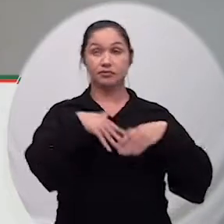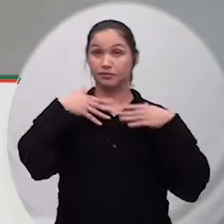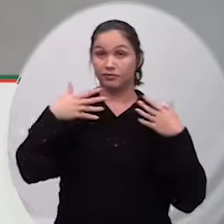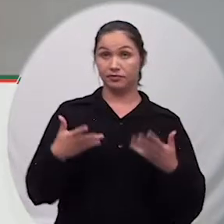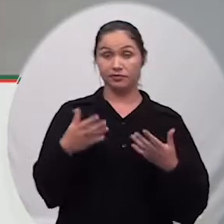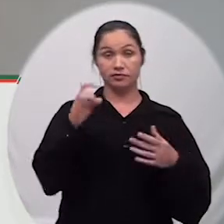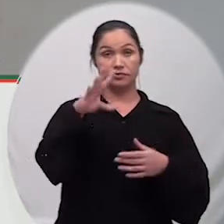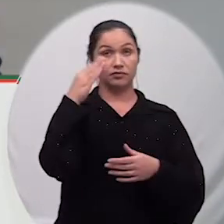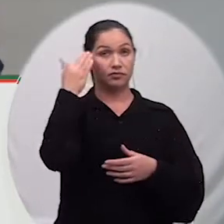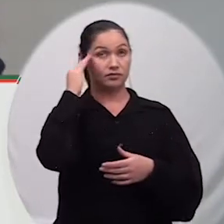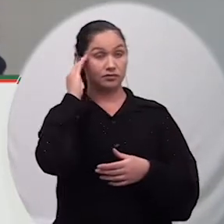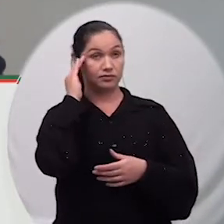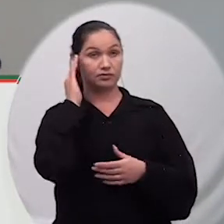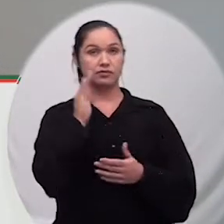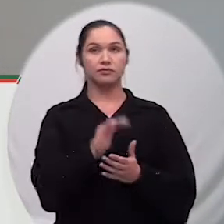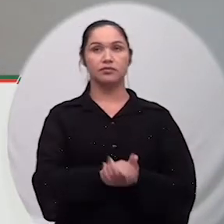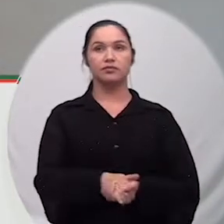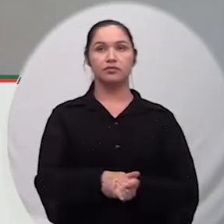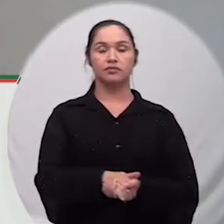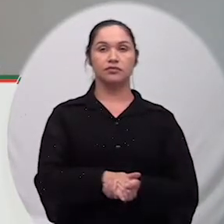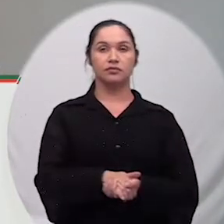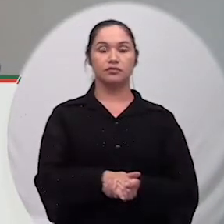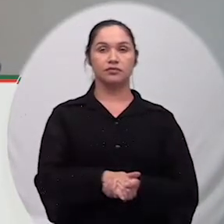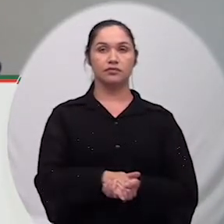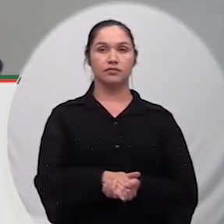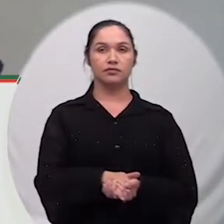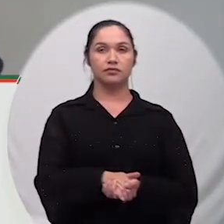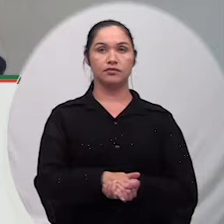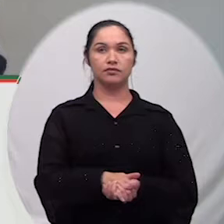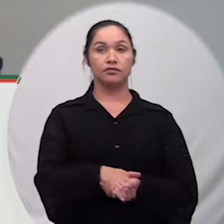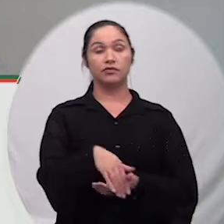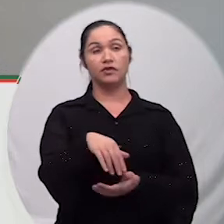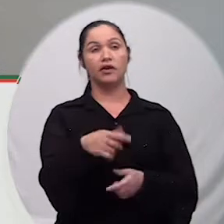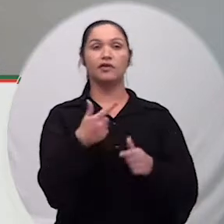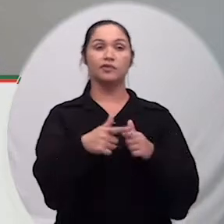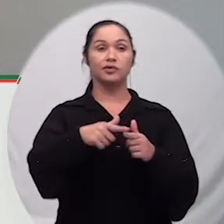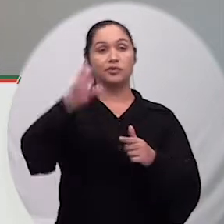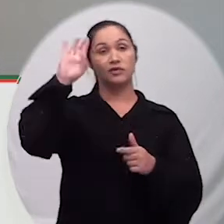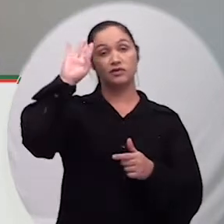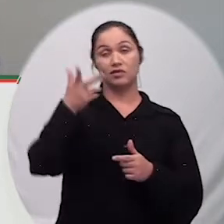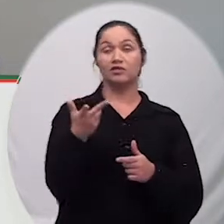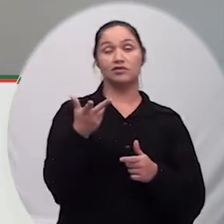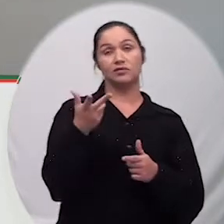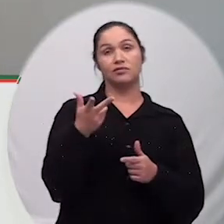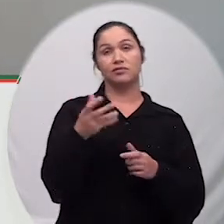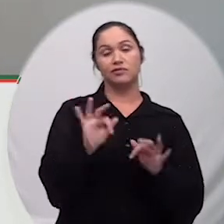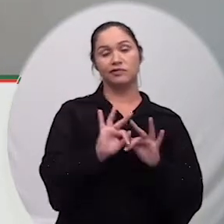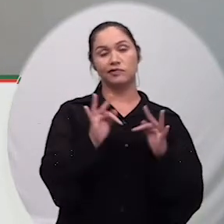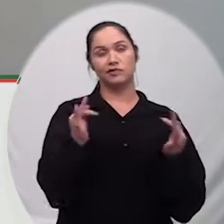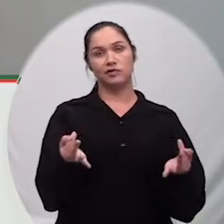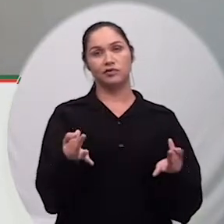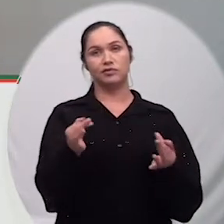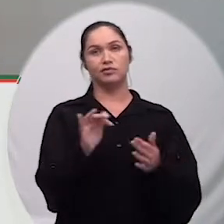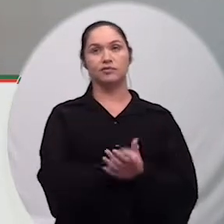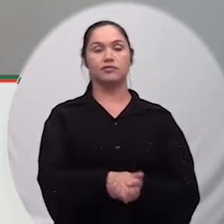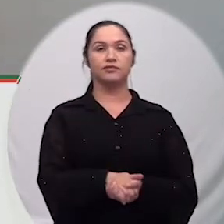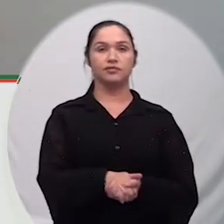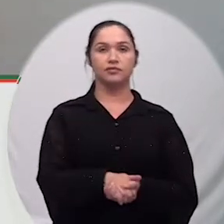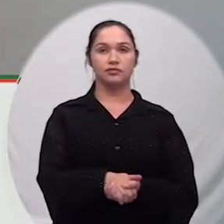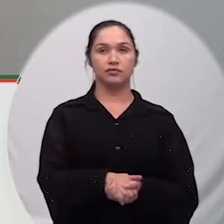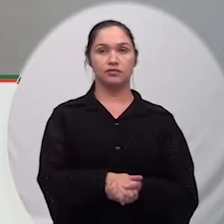para ter o prazo e validade da afirmação de verdadeira. Aí você resolve, né, os problemas, certo? Com um simples canhoto deles,